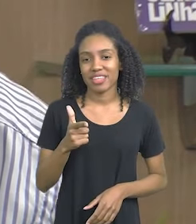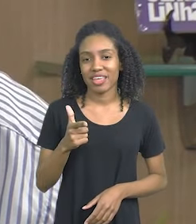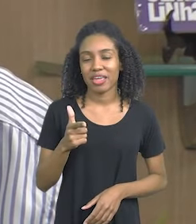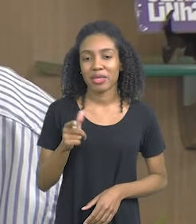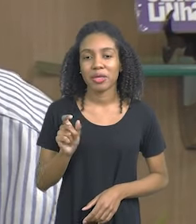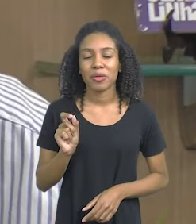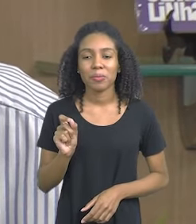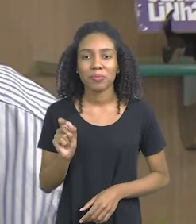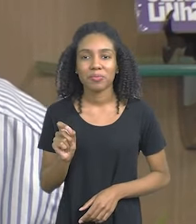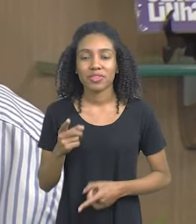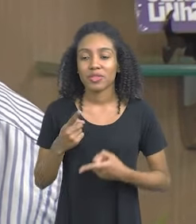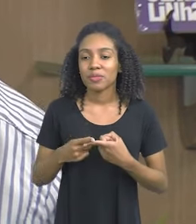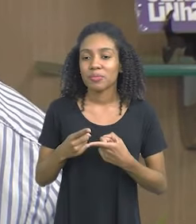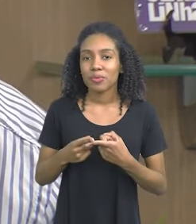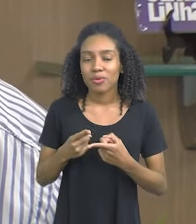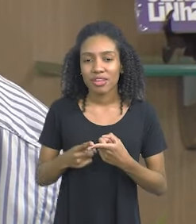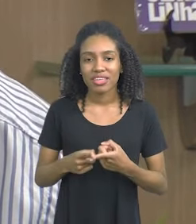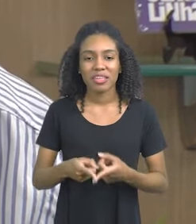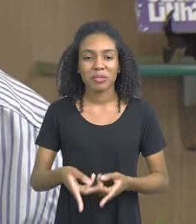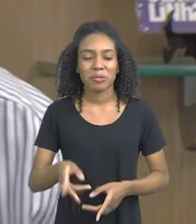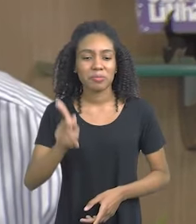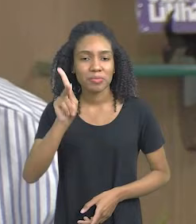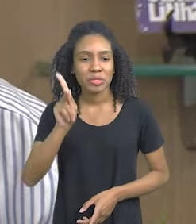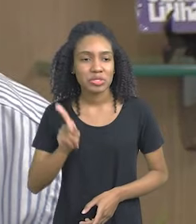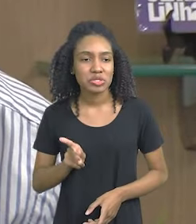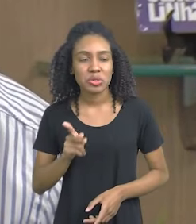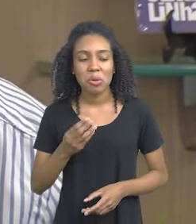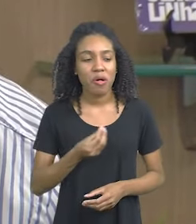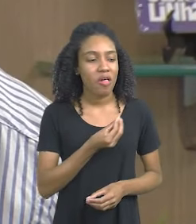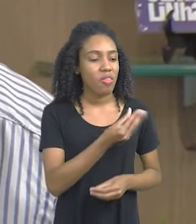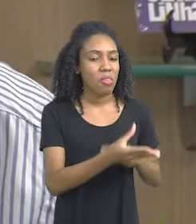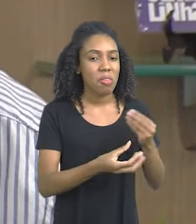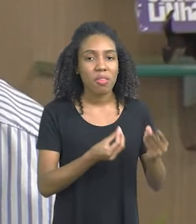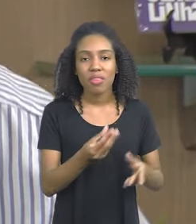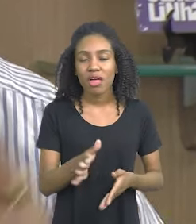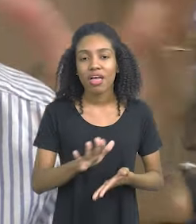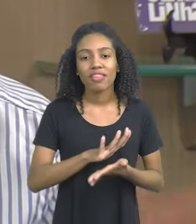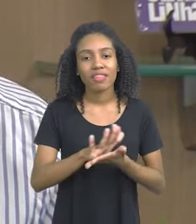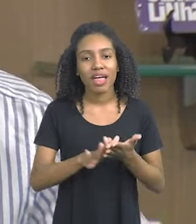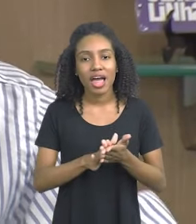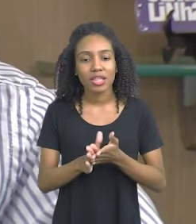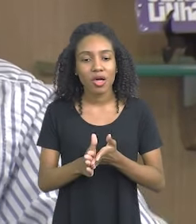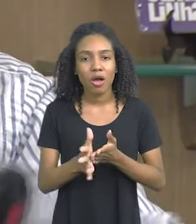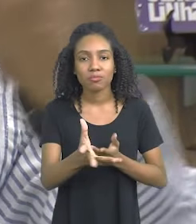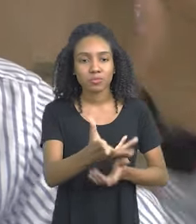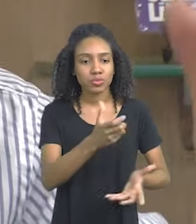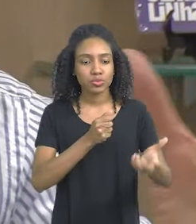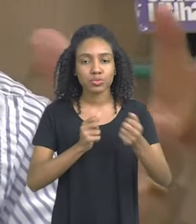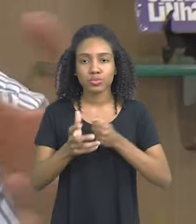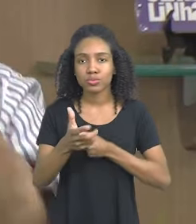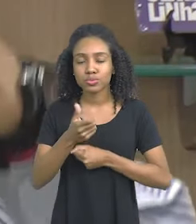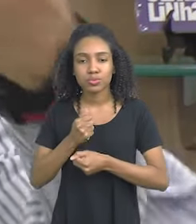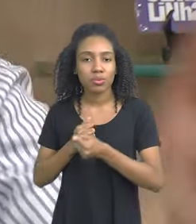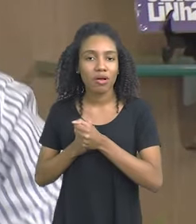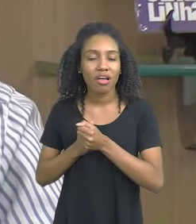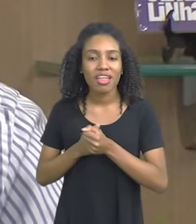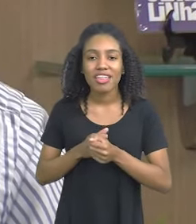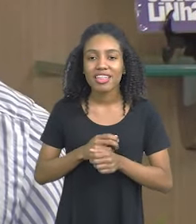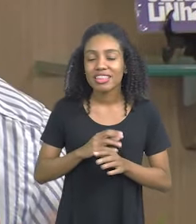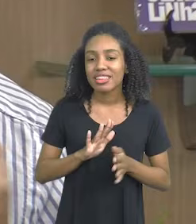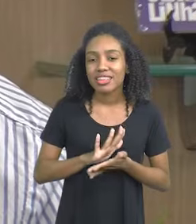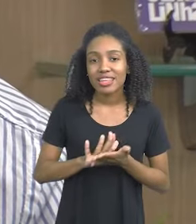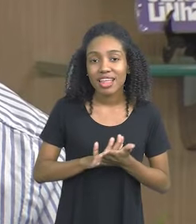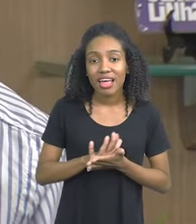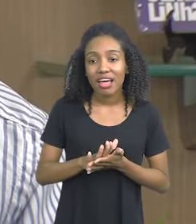com a obra de Deus, miserável com as finanças, miserável dentro de casa, não passeia, não tem um divertimento, não tem